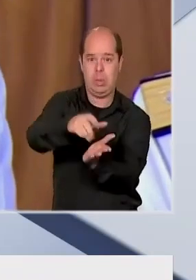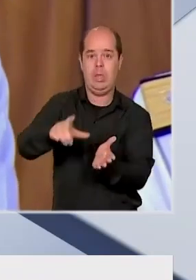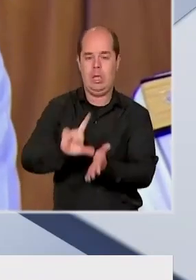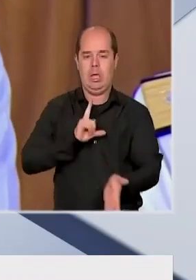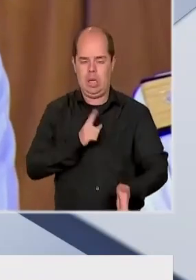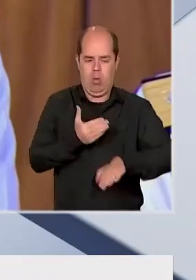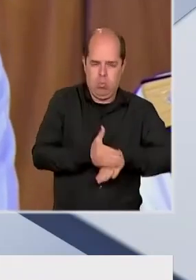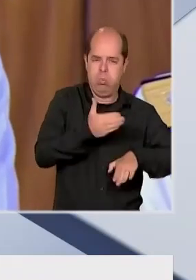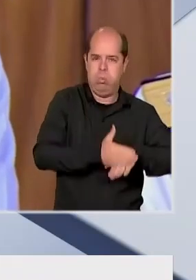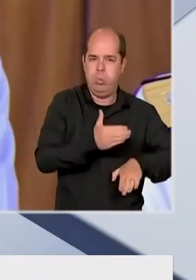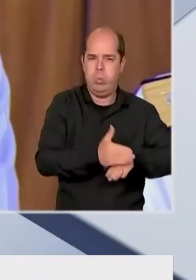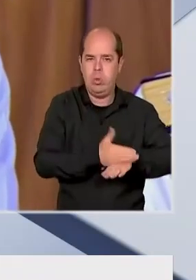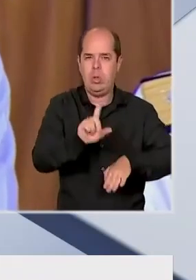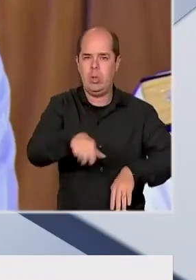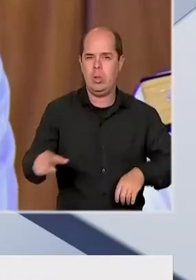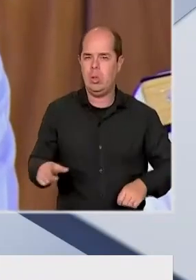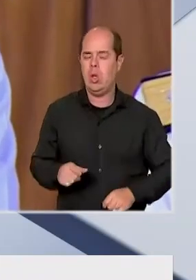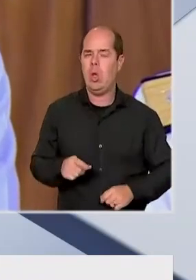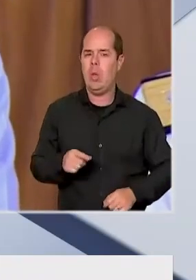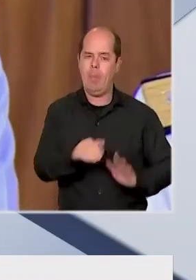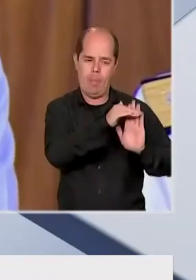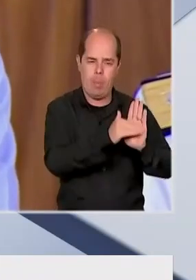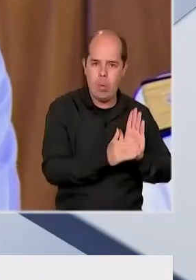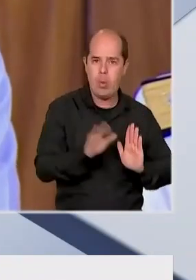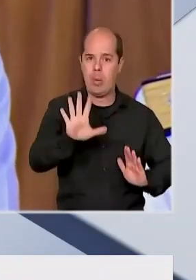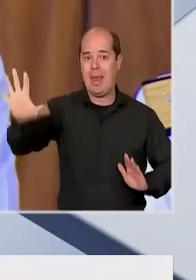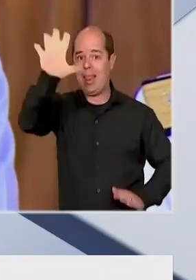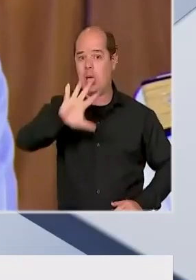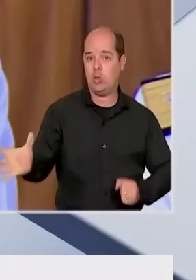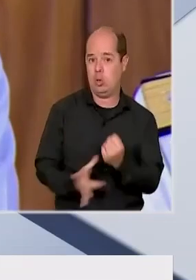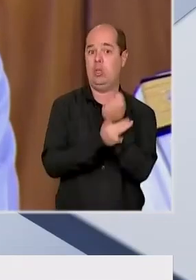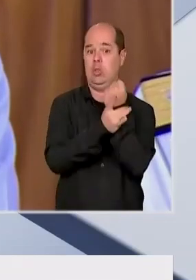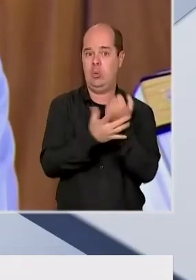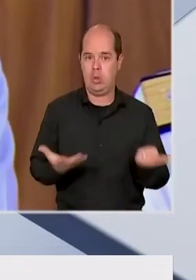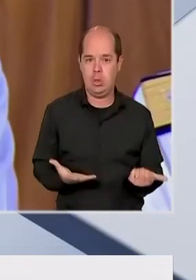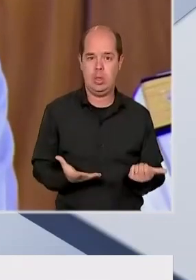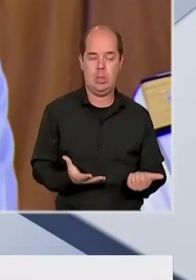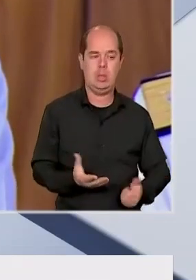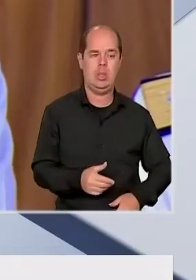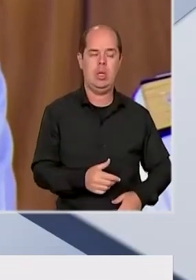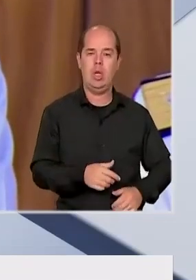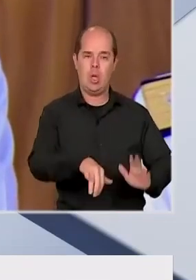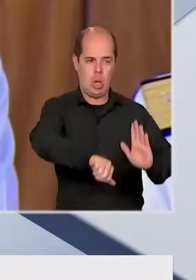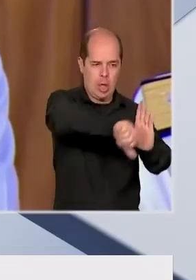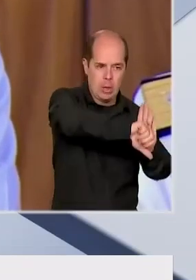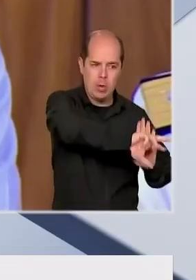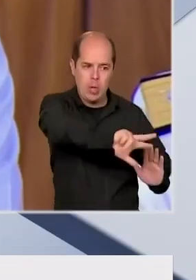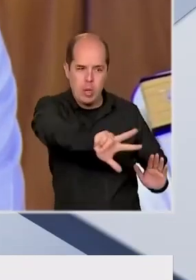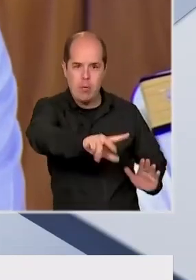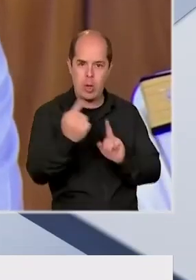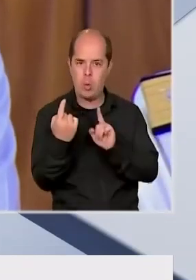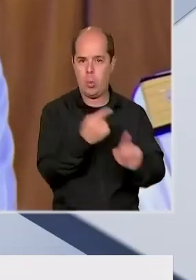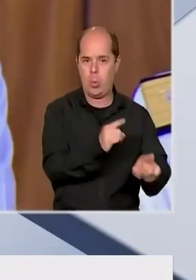além também das Fronteiras e com essas Forças Armadas atuando como se fossem policiais então podem